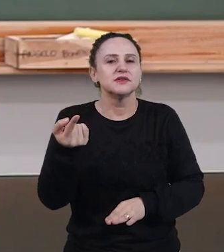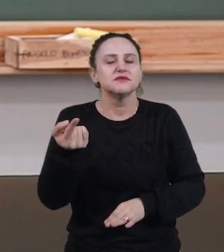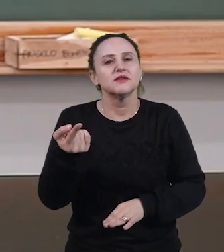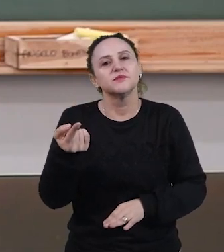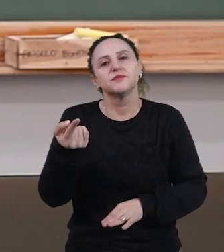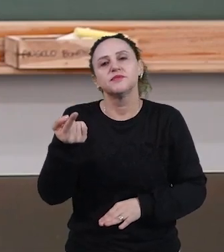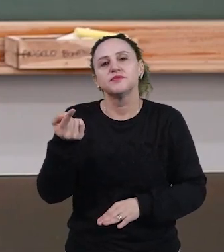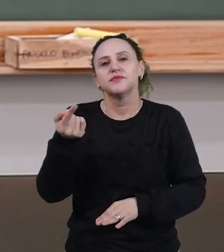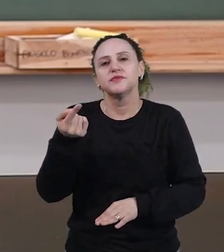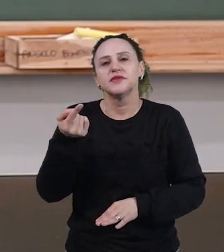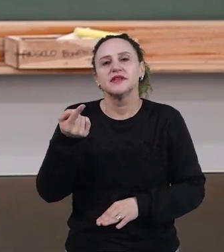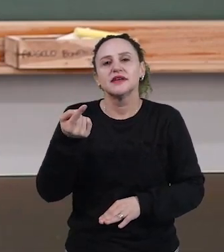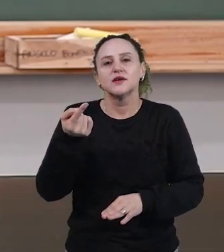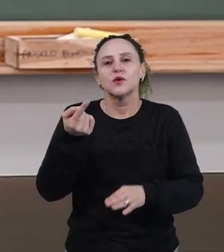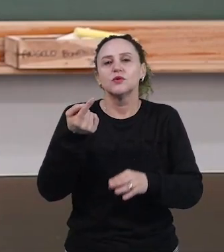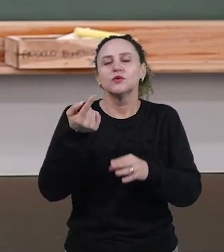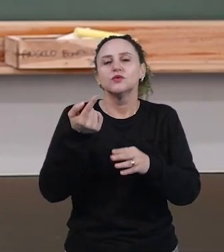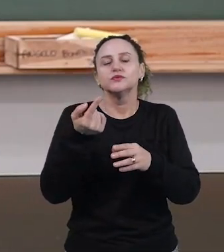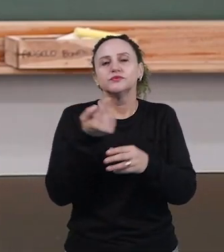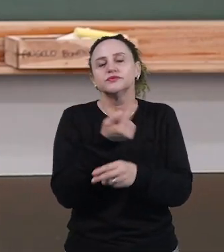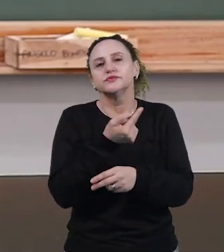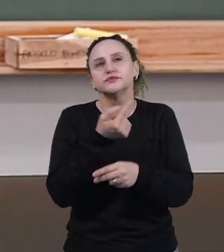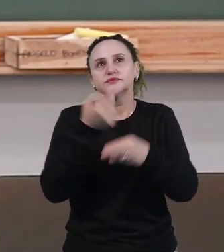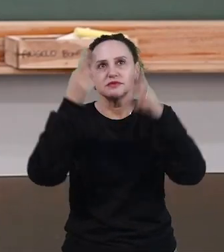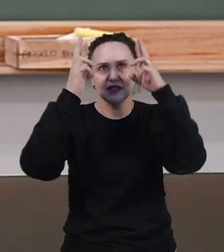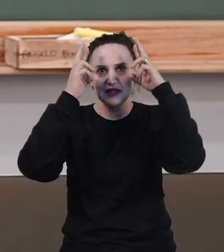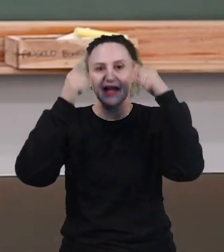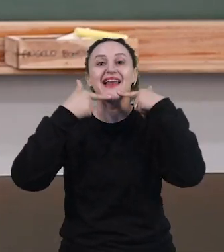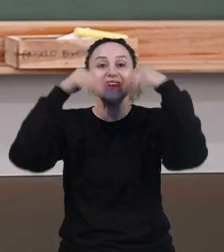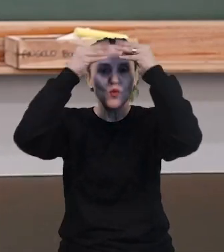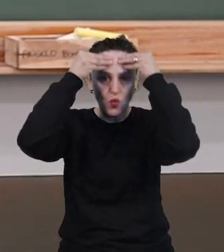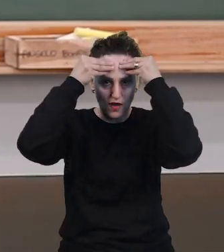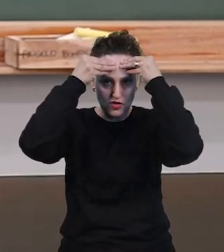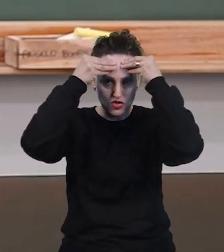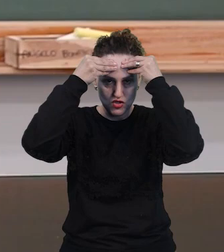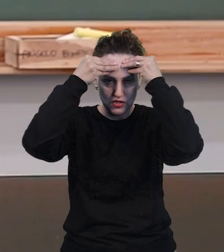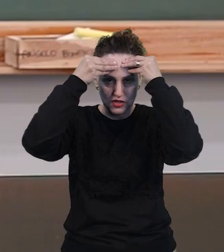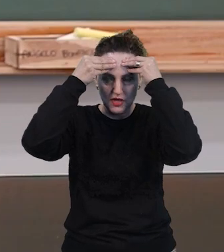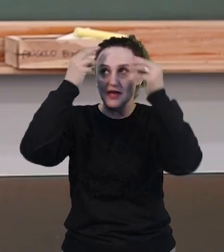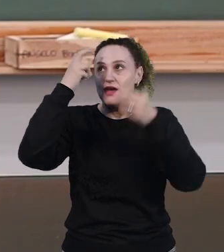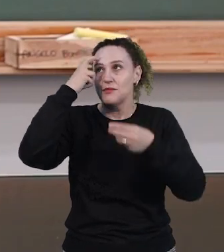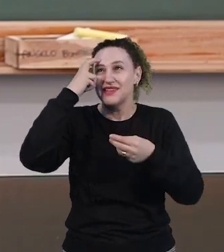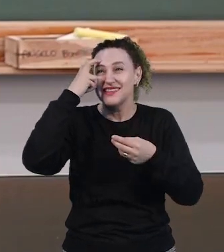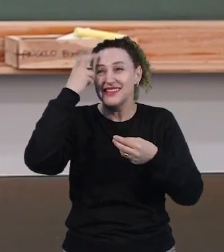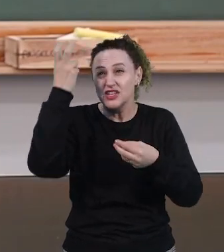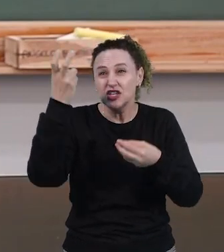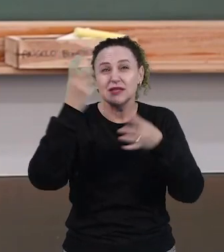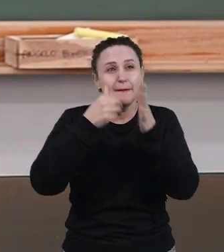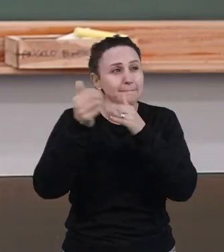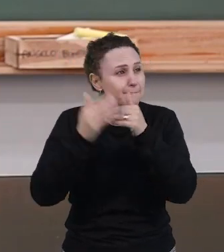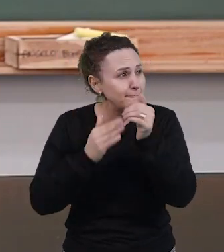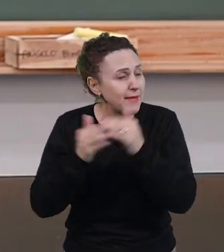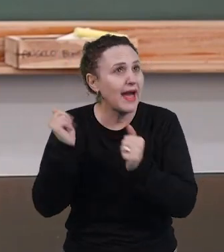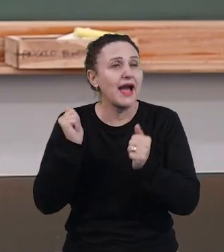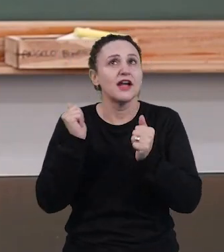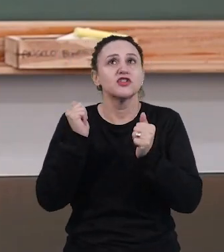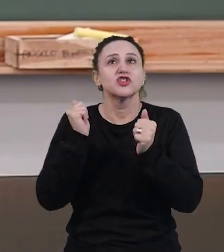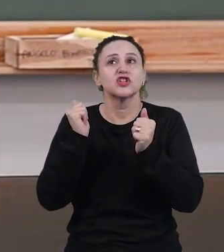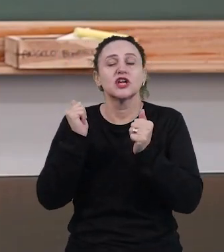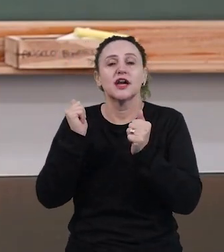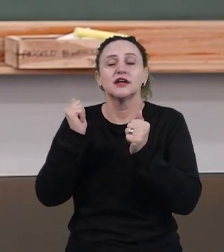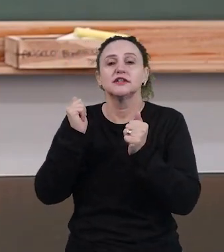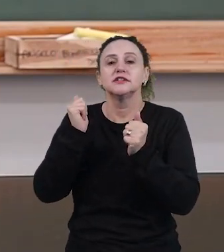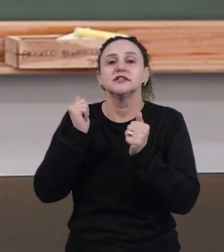relacionada com as questões da linguagem, né? Então, é uma inteligência prática, uma inteligência das ações,